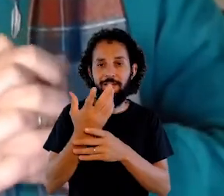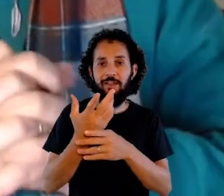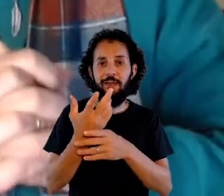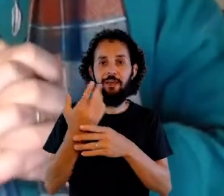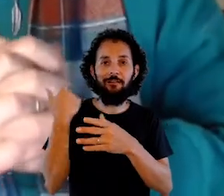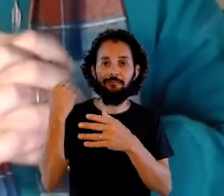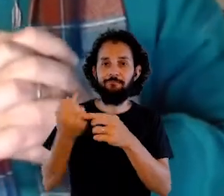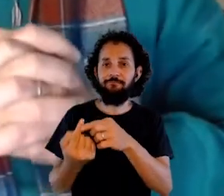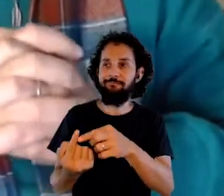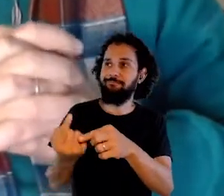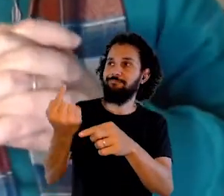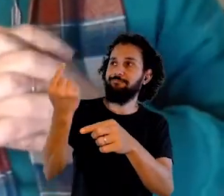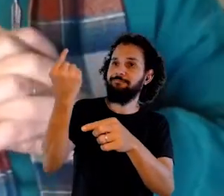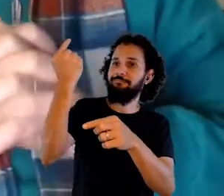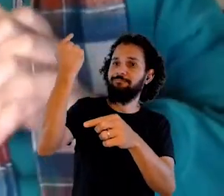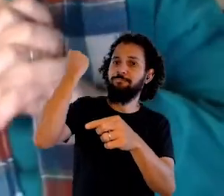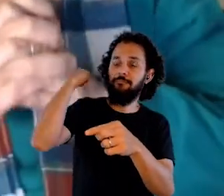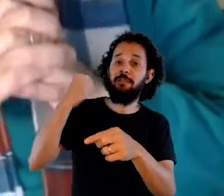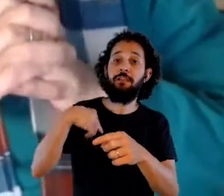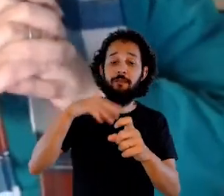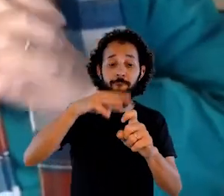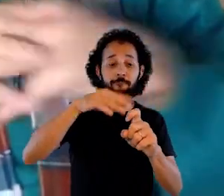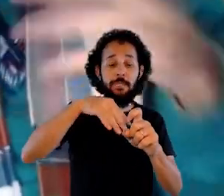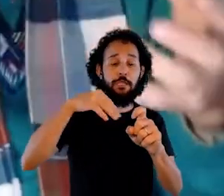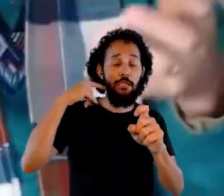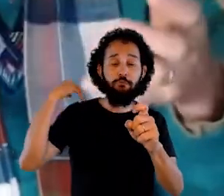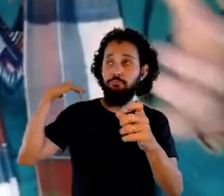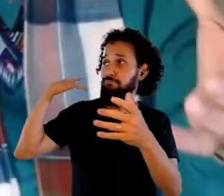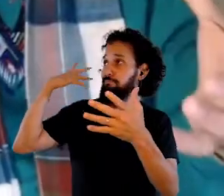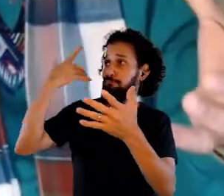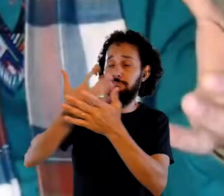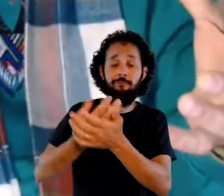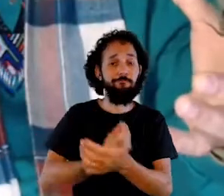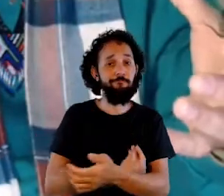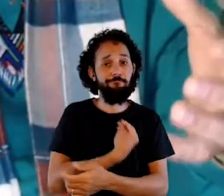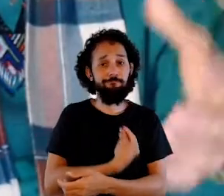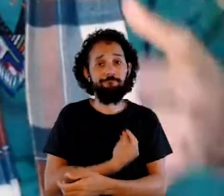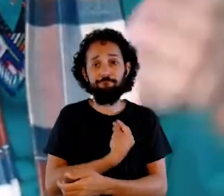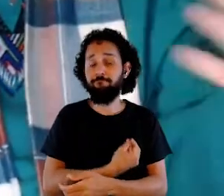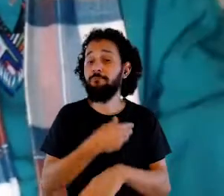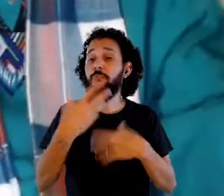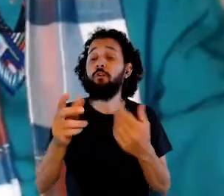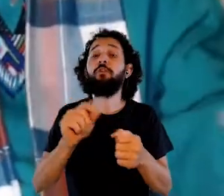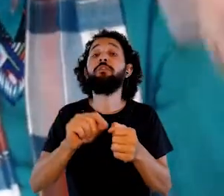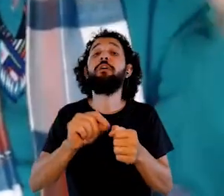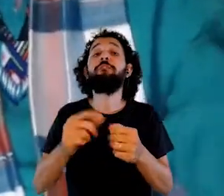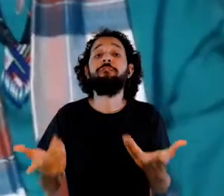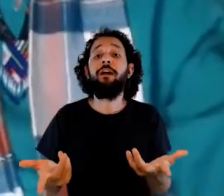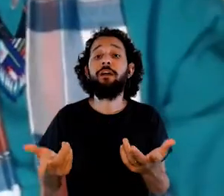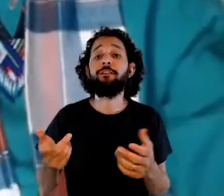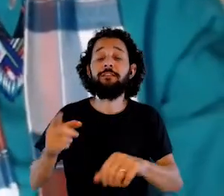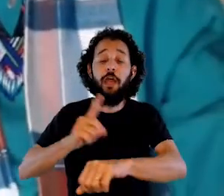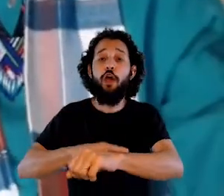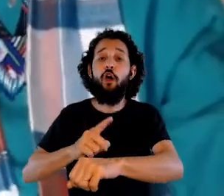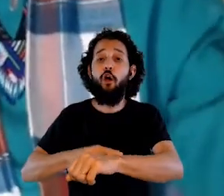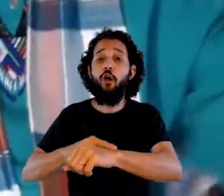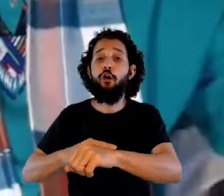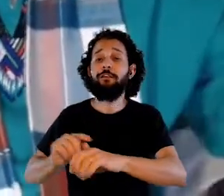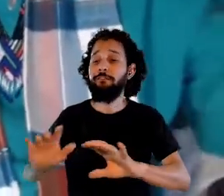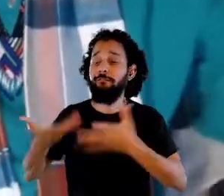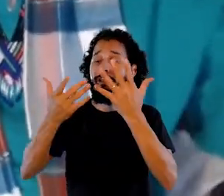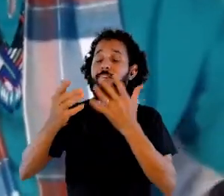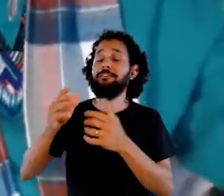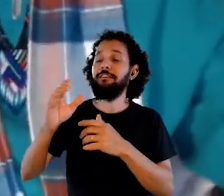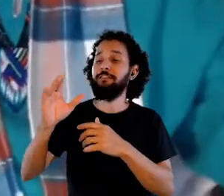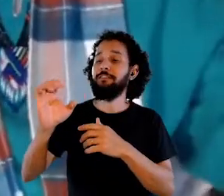mitos aí que permanecem até hoje, né? Na humanidade. Então, o que a gente faz nas cerimônias é criar ambiente.